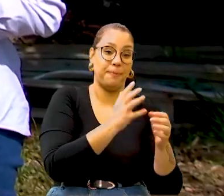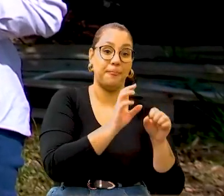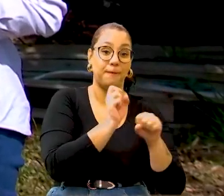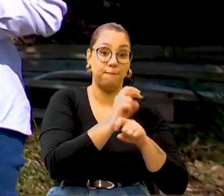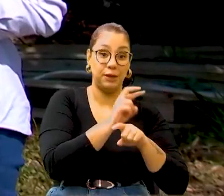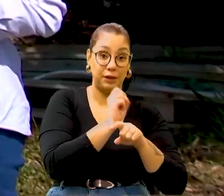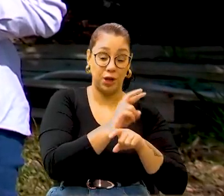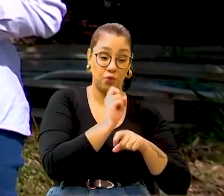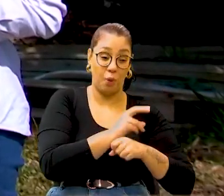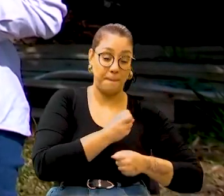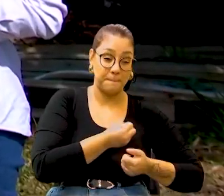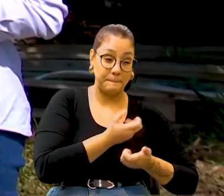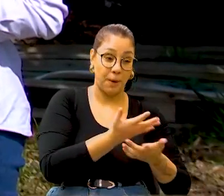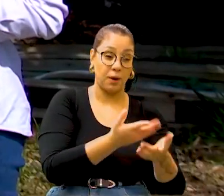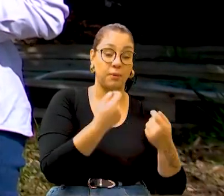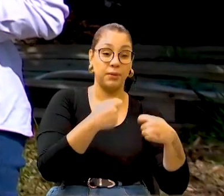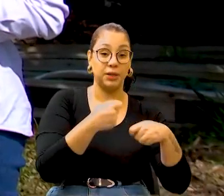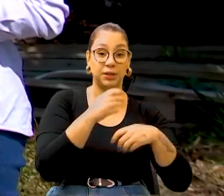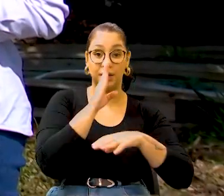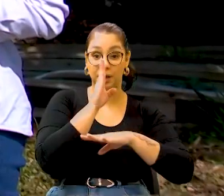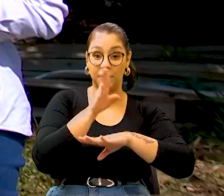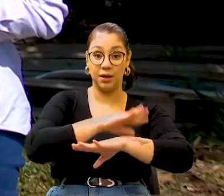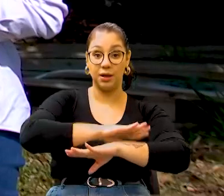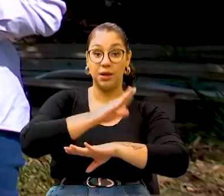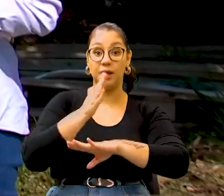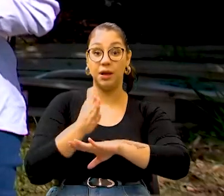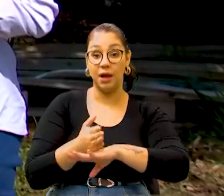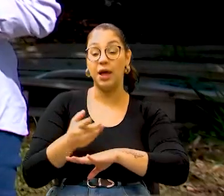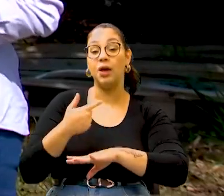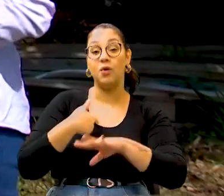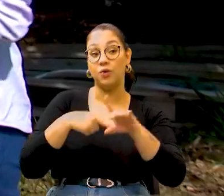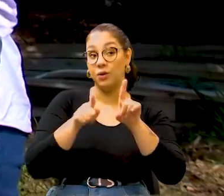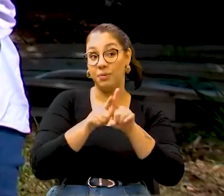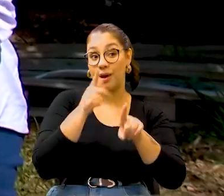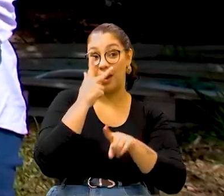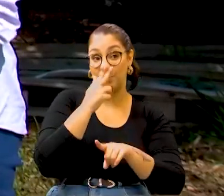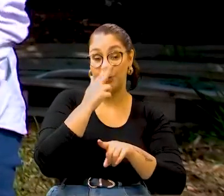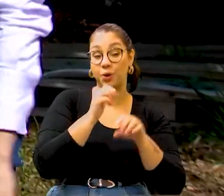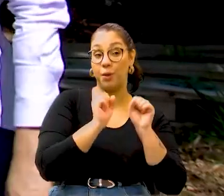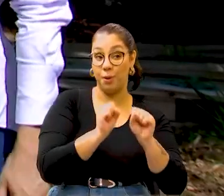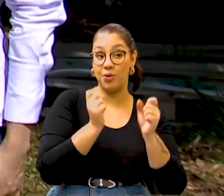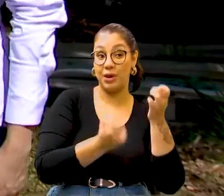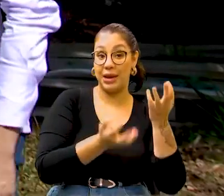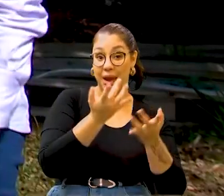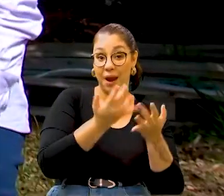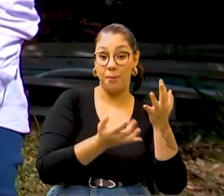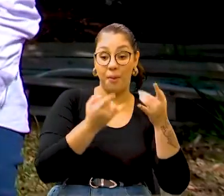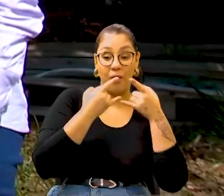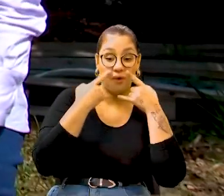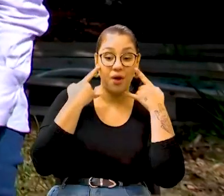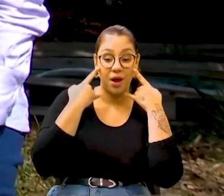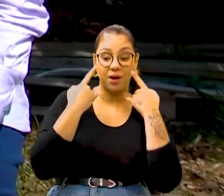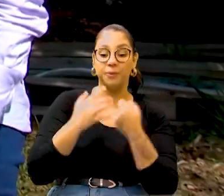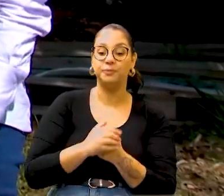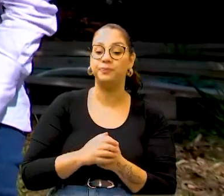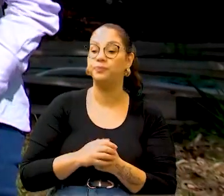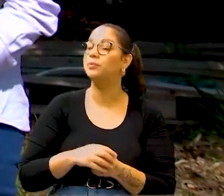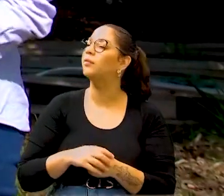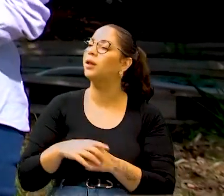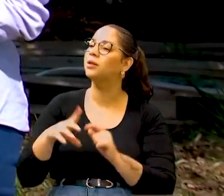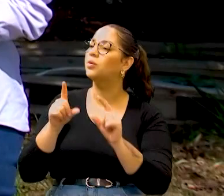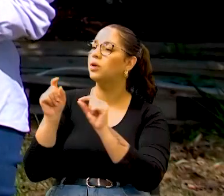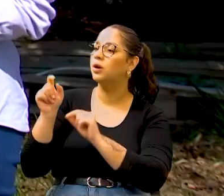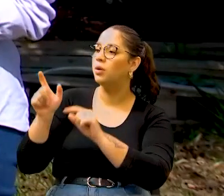contaminação do vírus, né? Então elas têm que ser encaminhadas para aterro sanitário. Eu diria, inclusive, que elas poderiam ser encaminhadas para incineração.